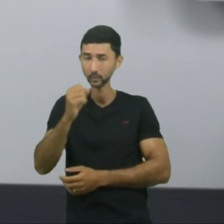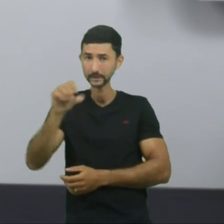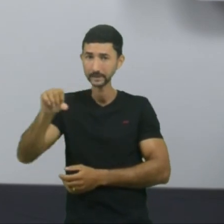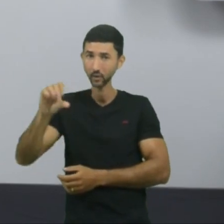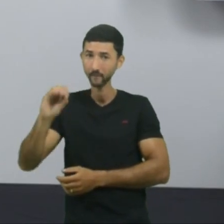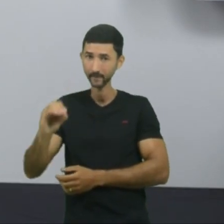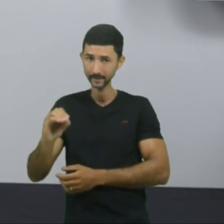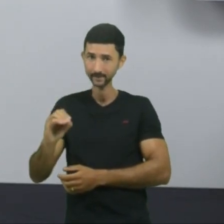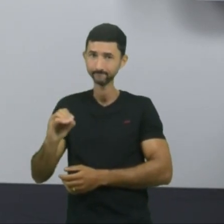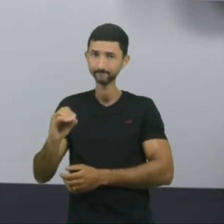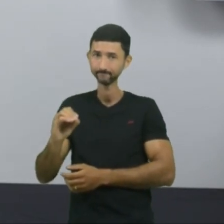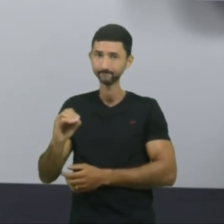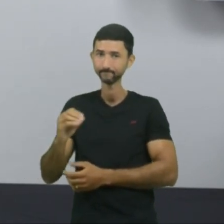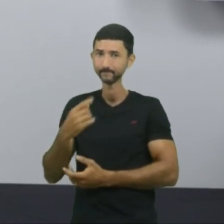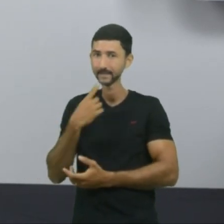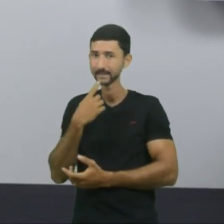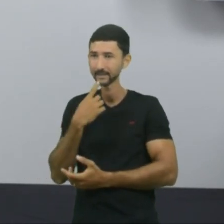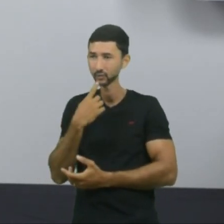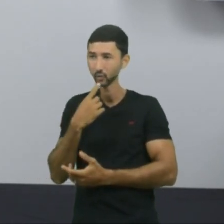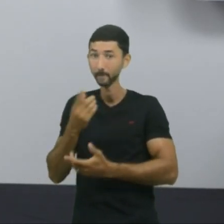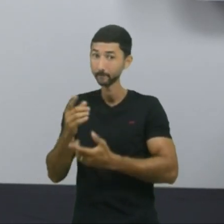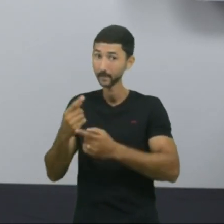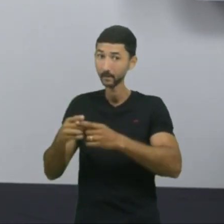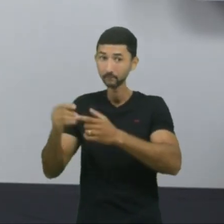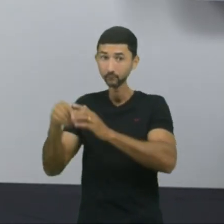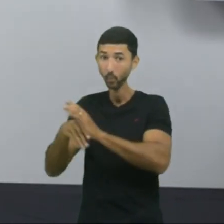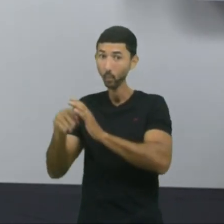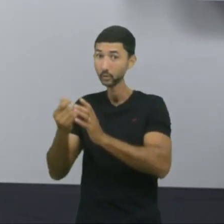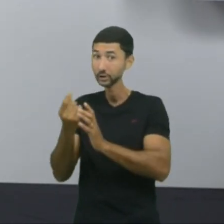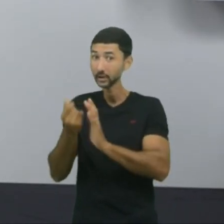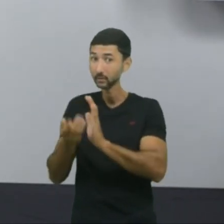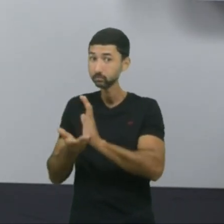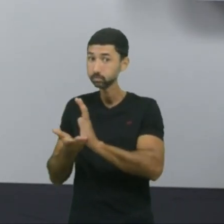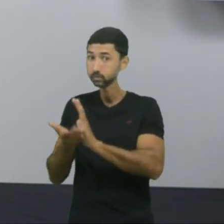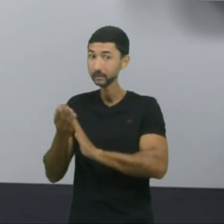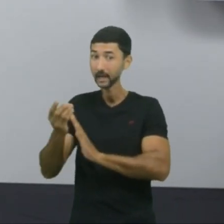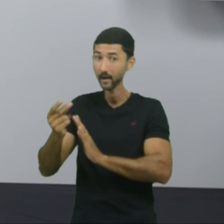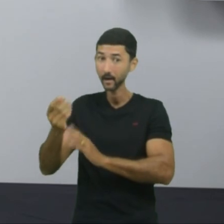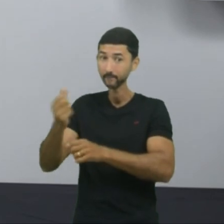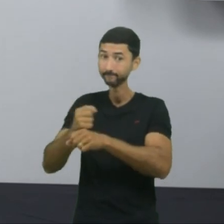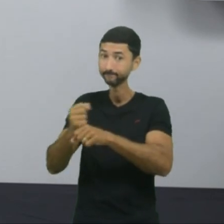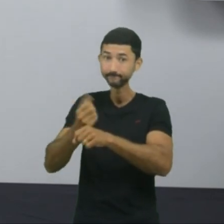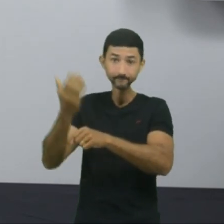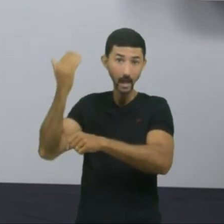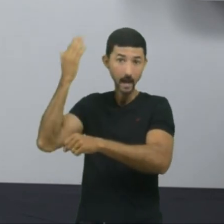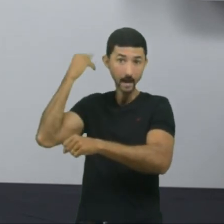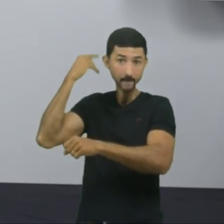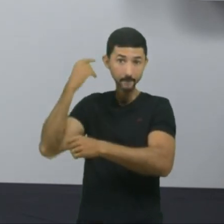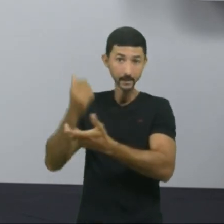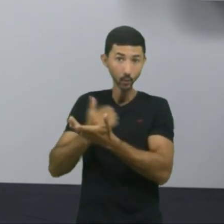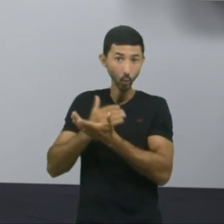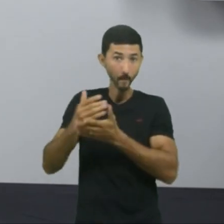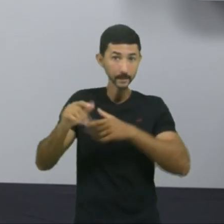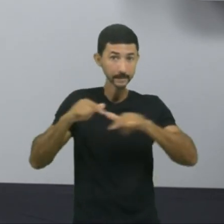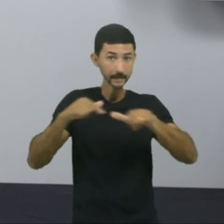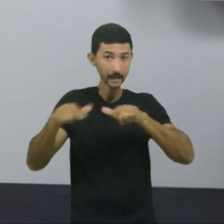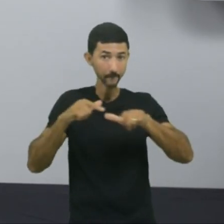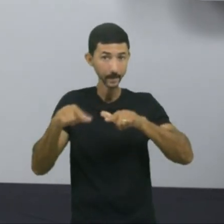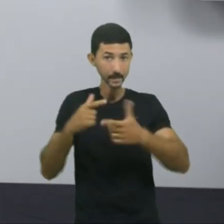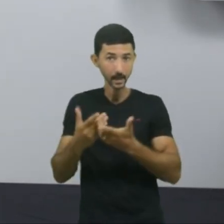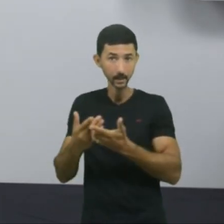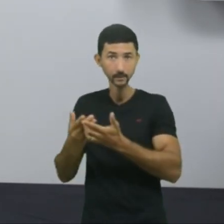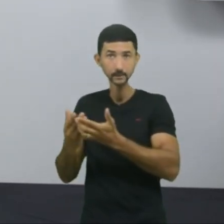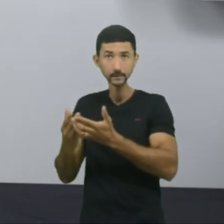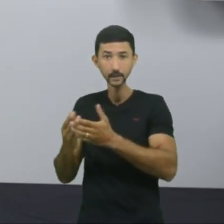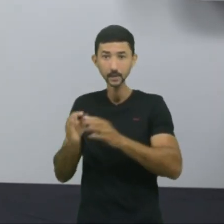R$16.890. Mas ele só tinha esse valor porque lá no início, quando ele começou a trabalhar,